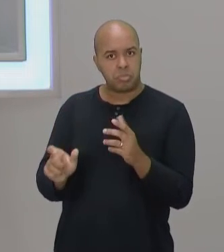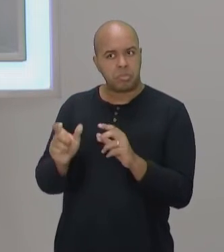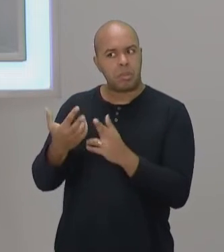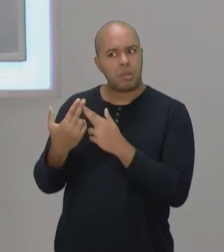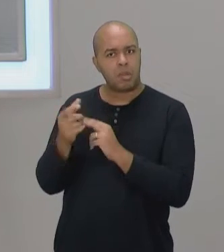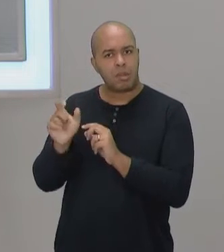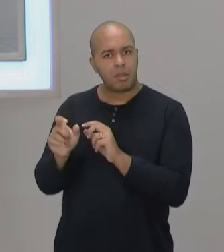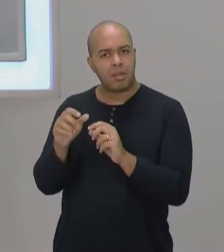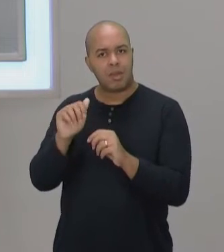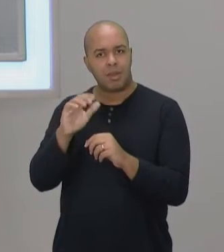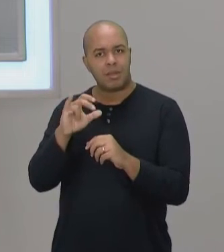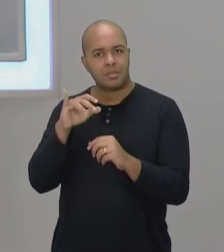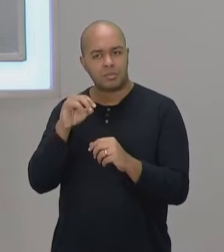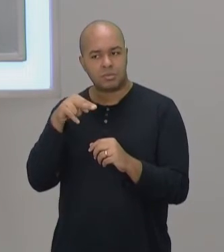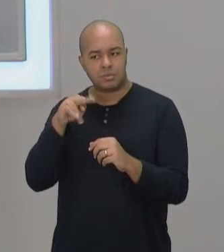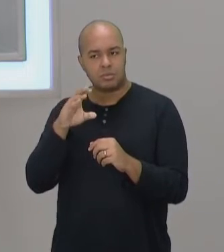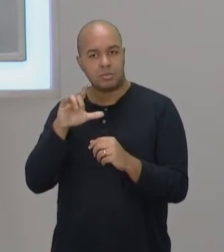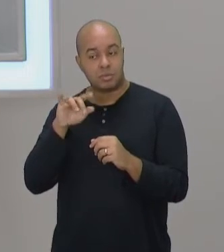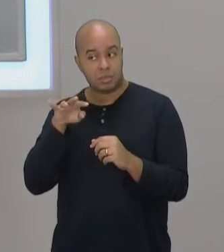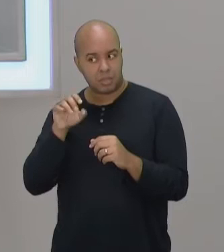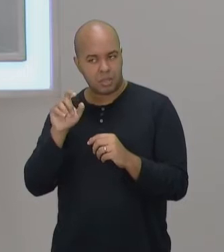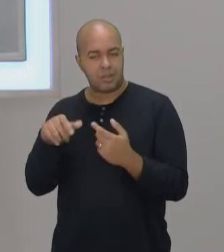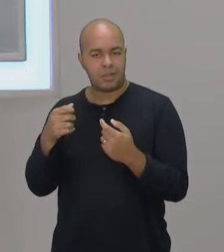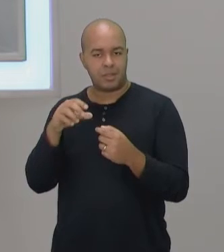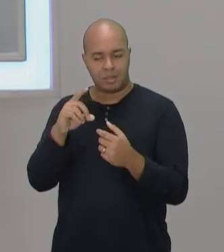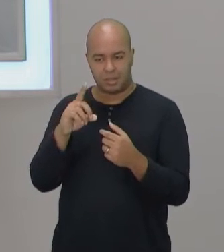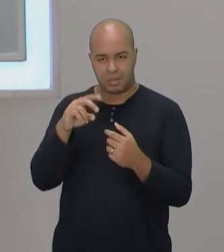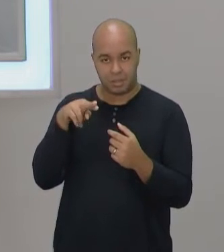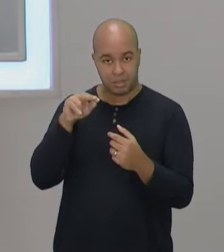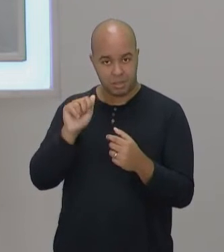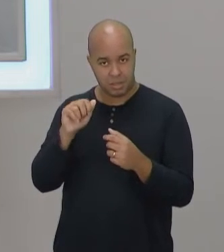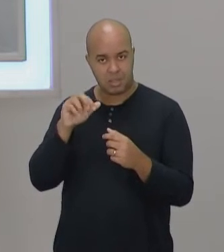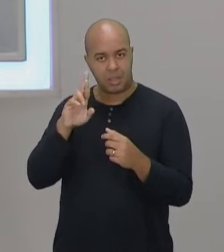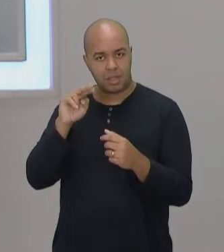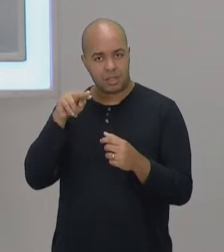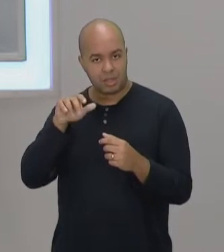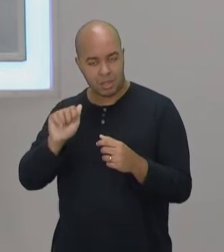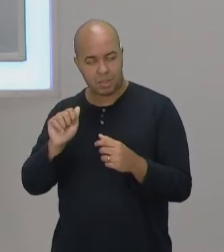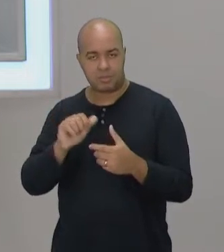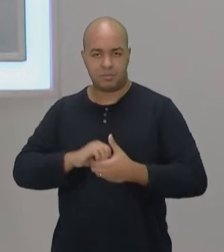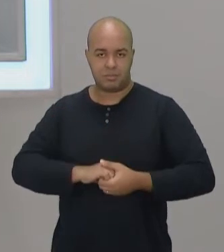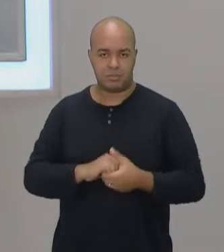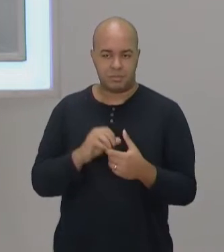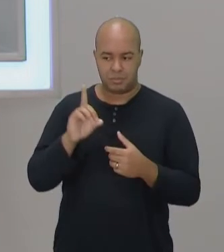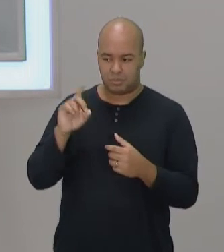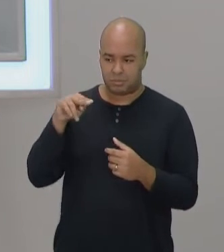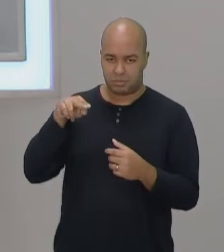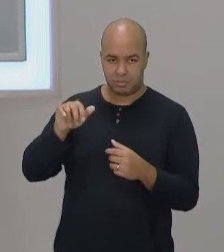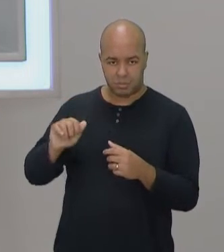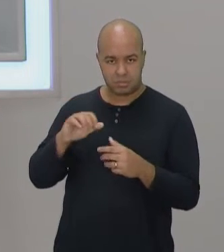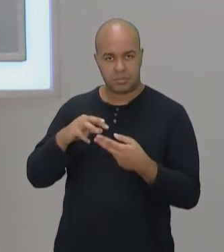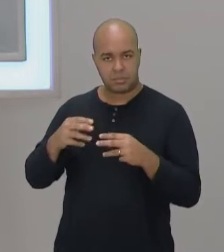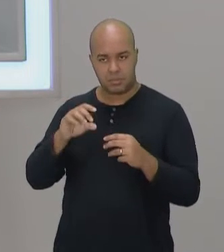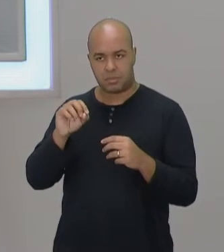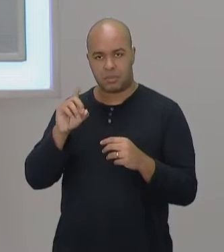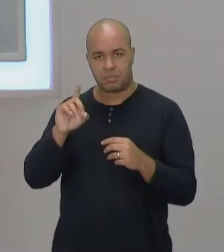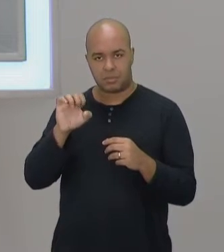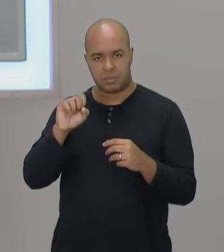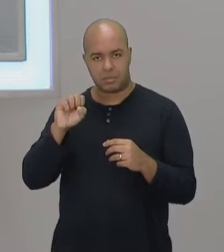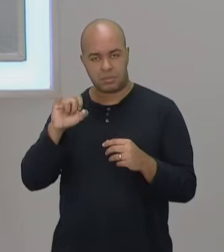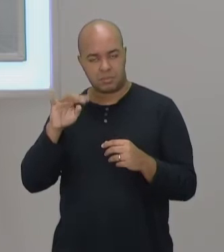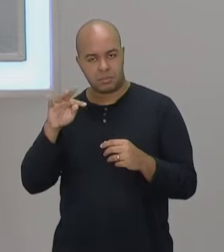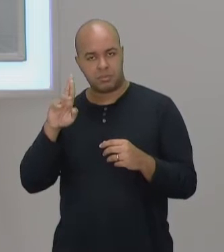elas? Ácidos nucleicos, DNA e RNA. DNA, ácido